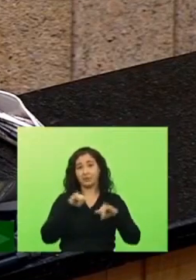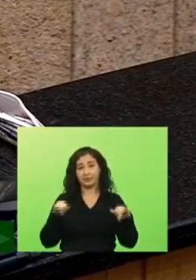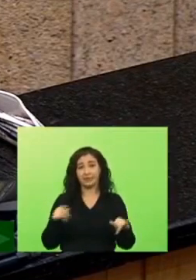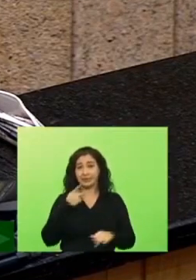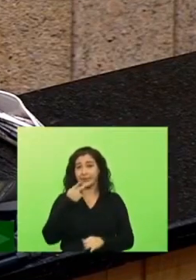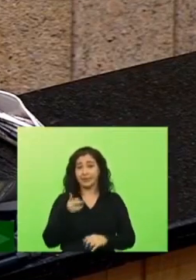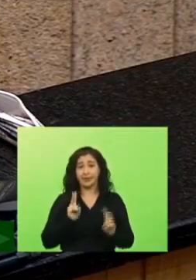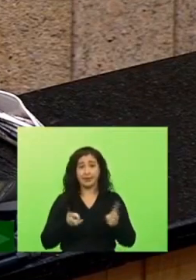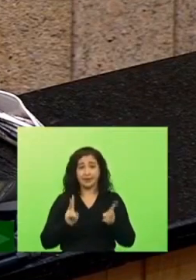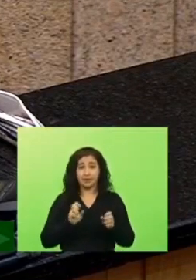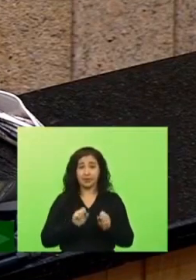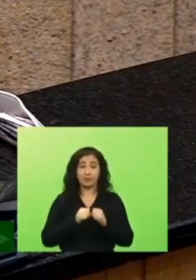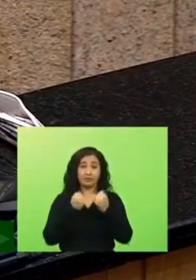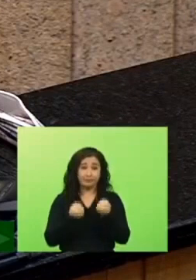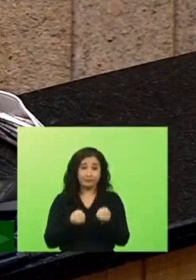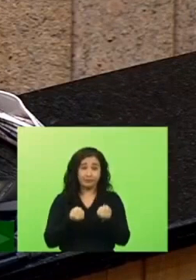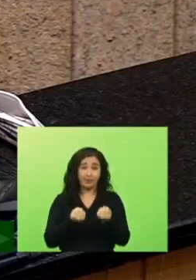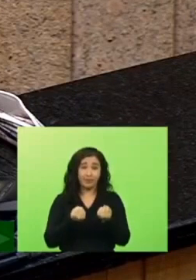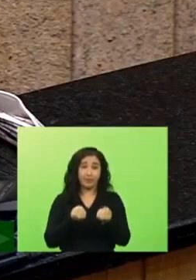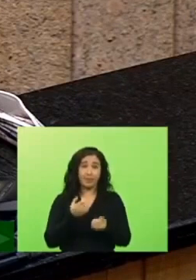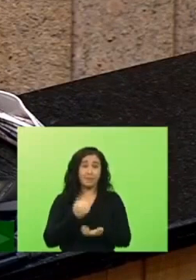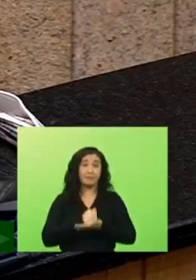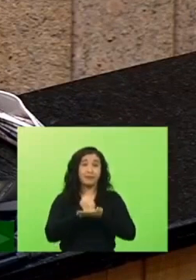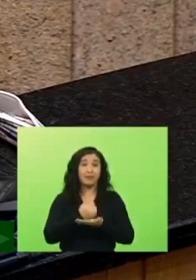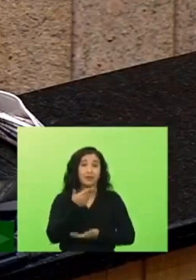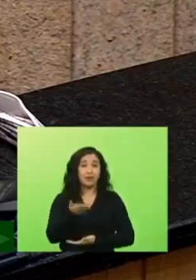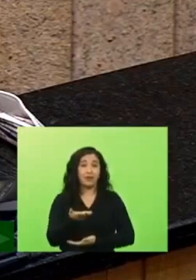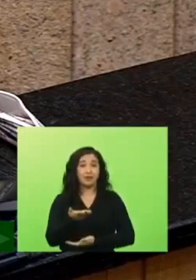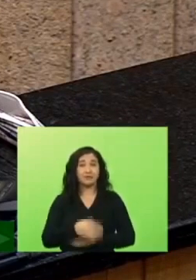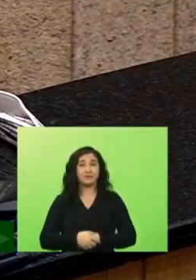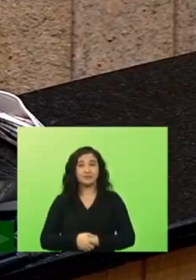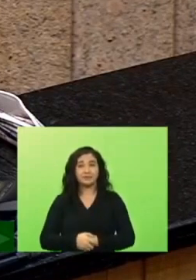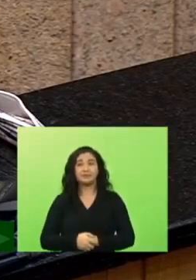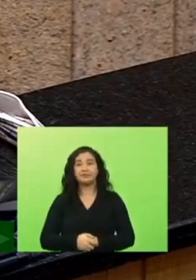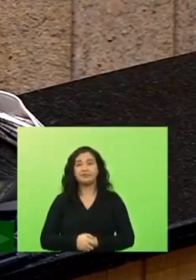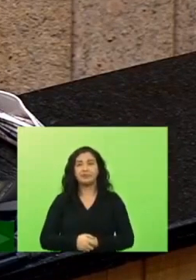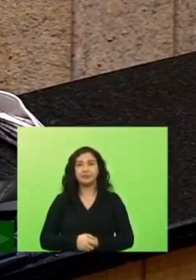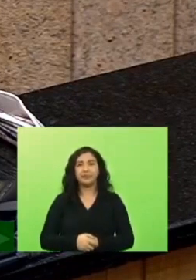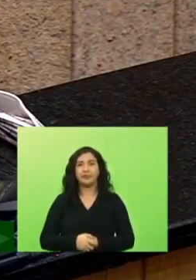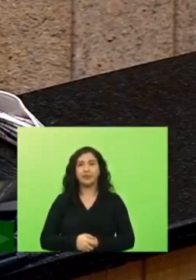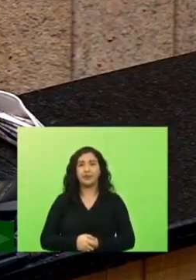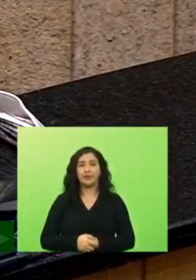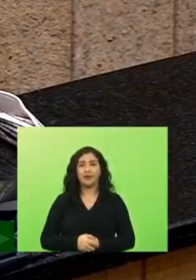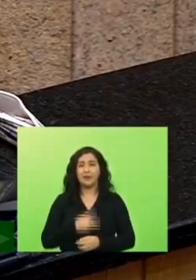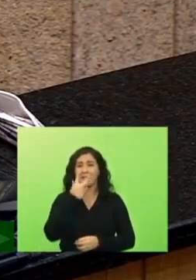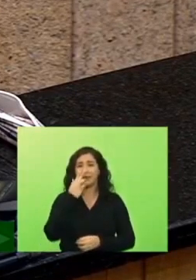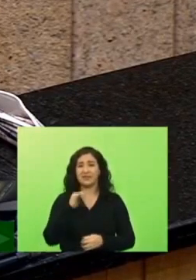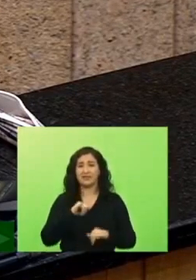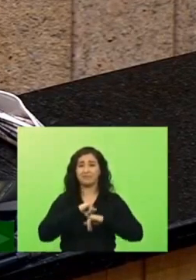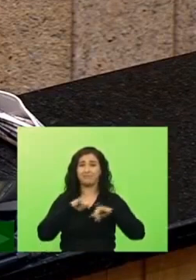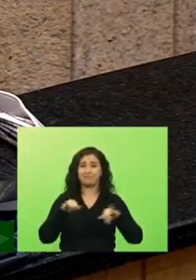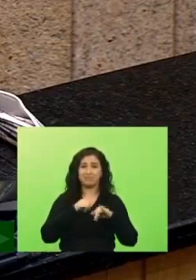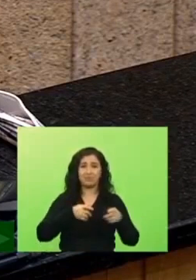que existem na Assembleia Legislativa e daqui a pouco nem minha mãe não vai me aguentar mais assistir aqui. Mas o negócio é escrachado, uma perseguição